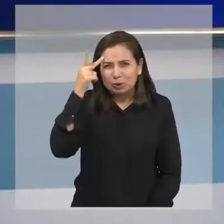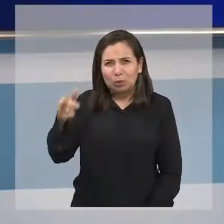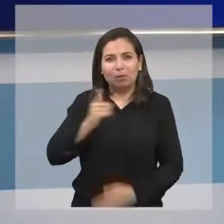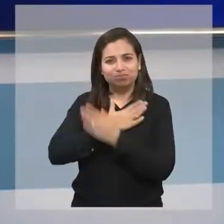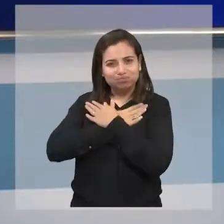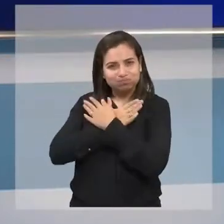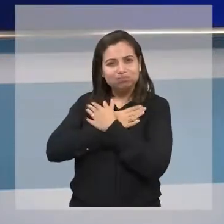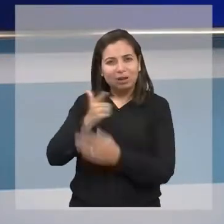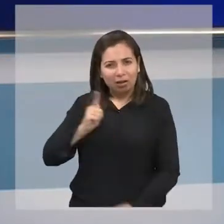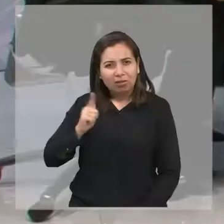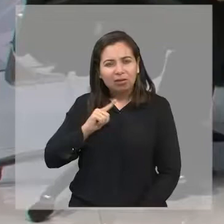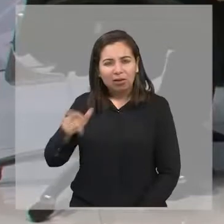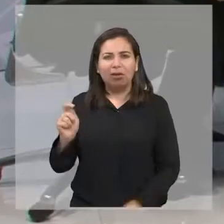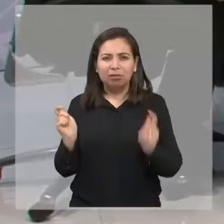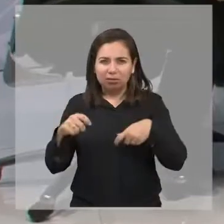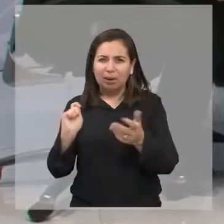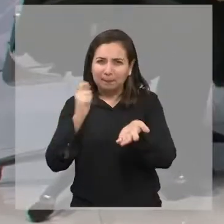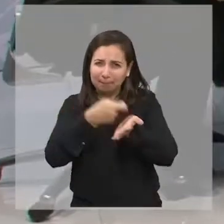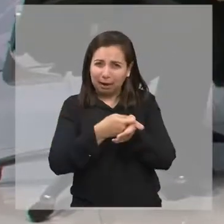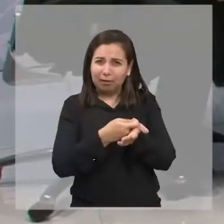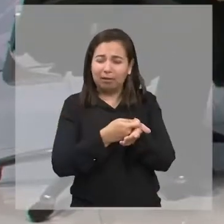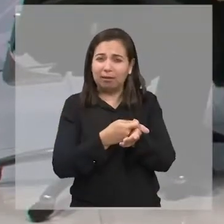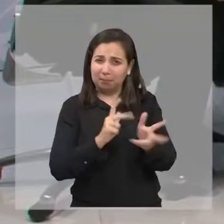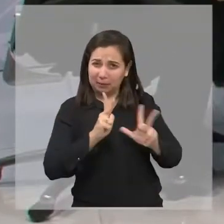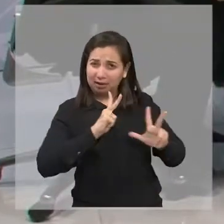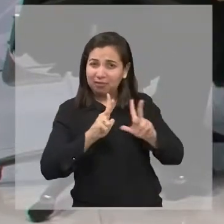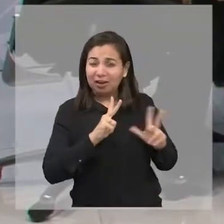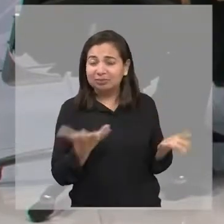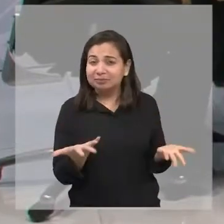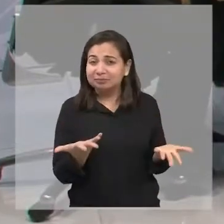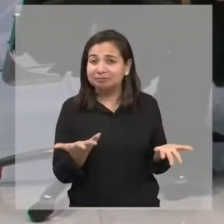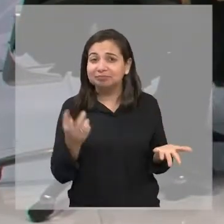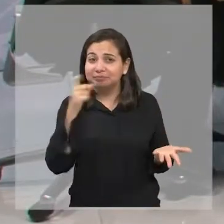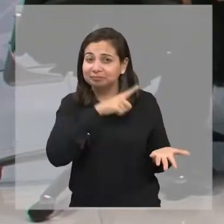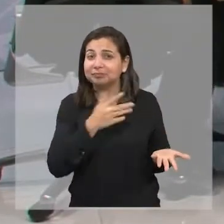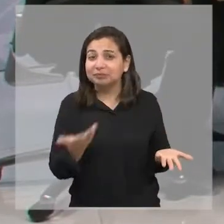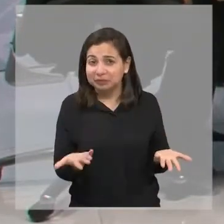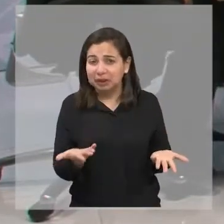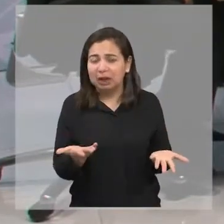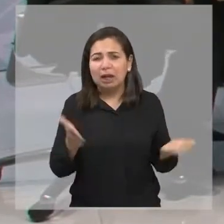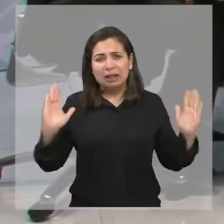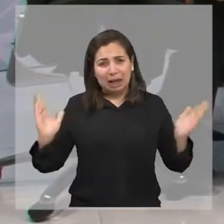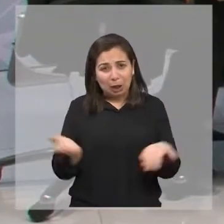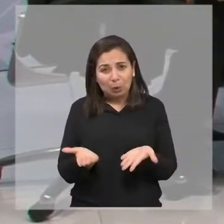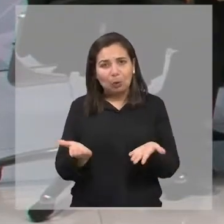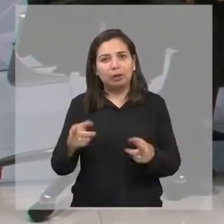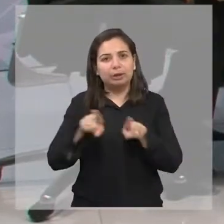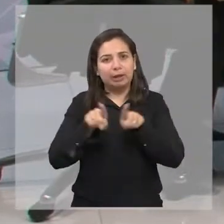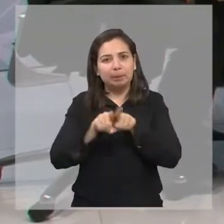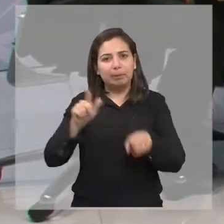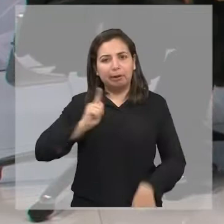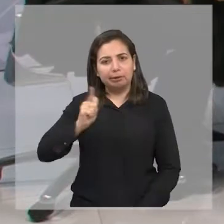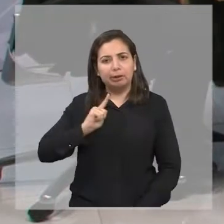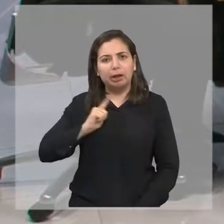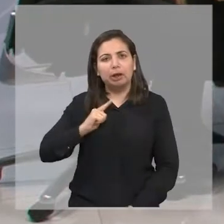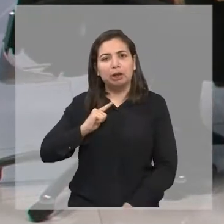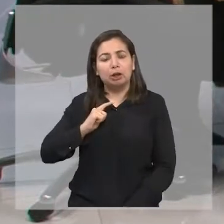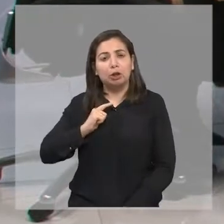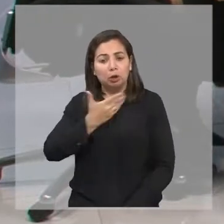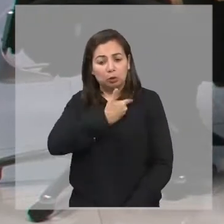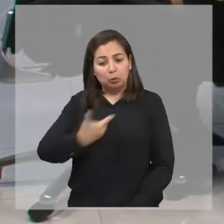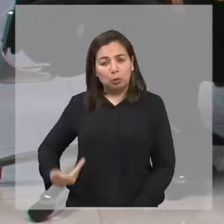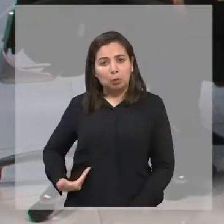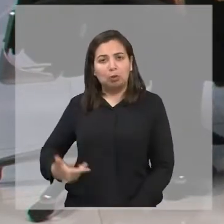privado, não. Qual seria a alternativa? E o Estado reduz, portanto, a possibilidade delas estudarem